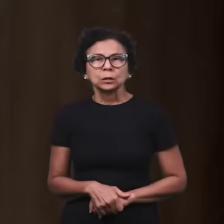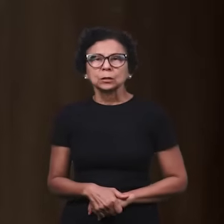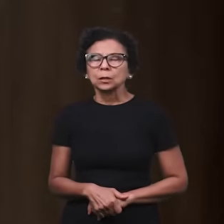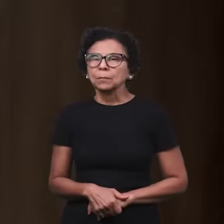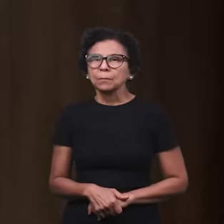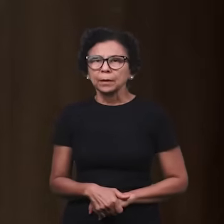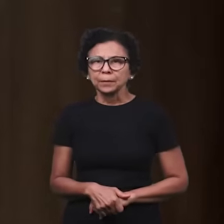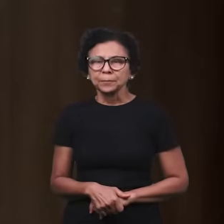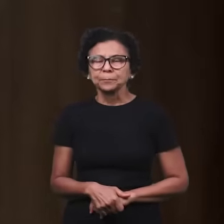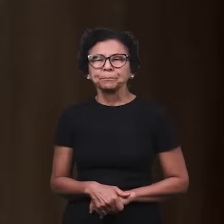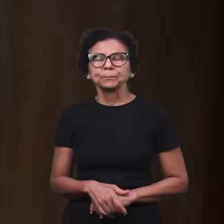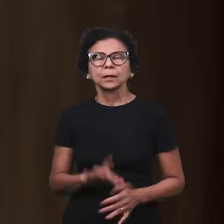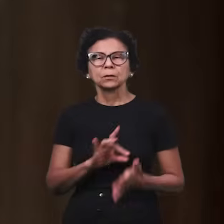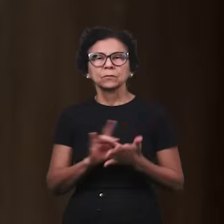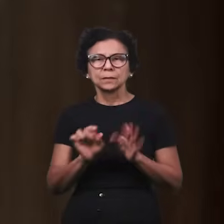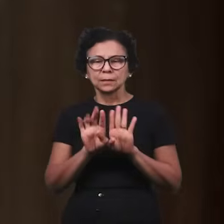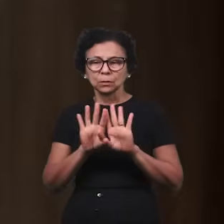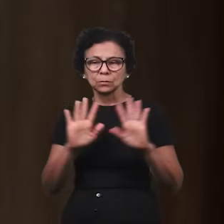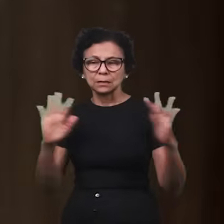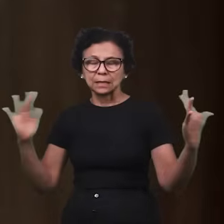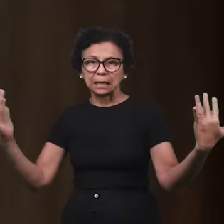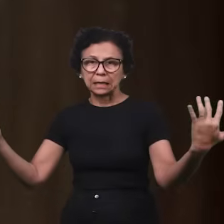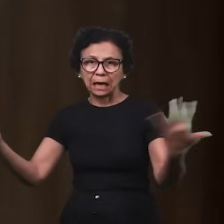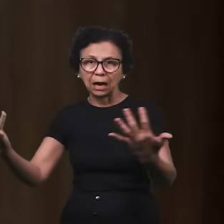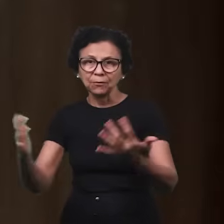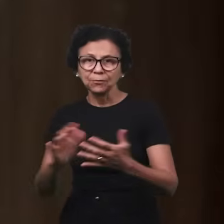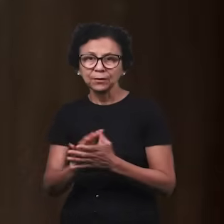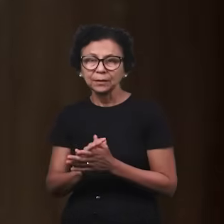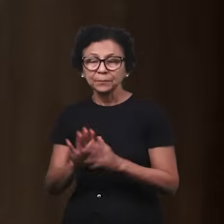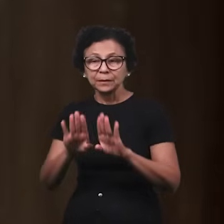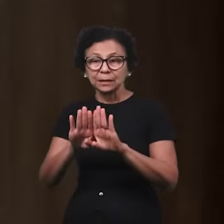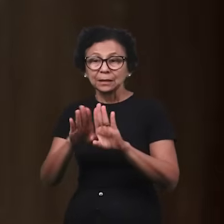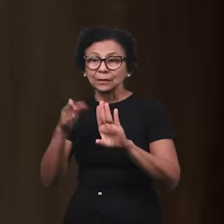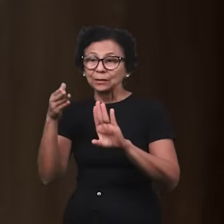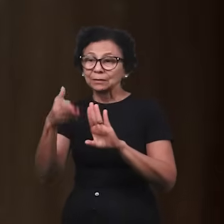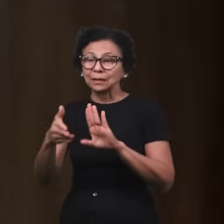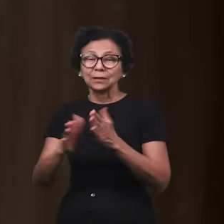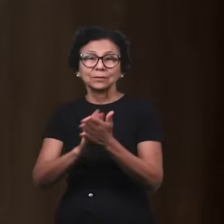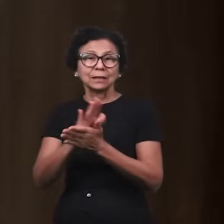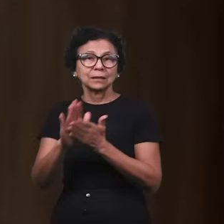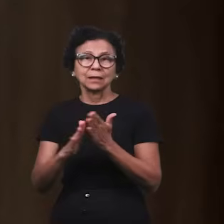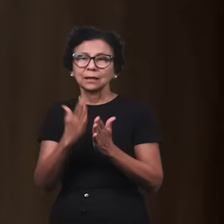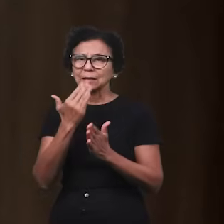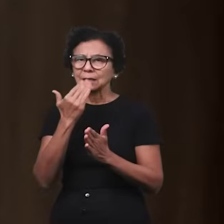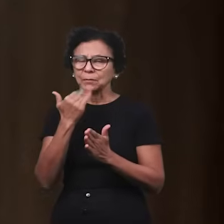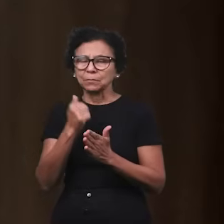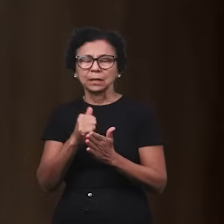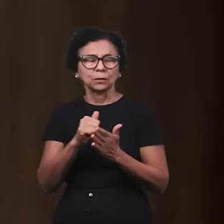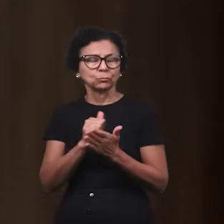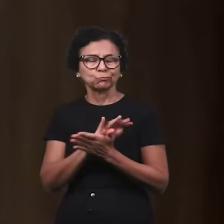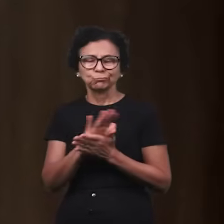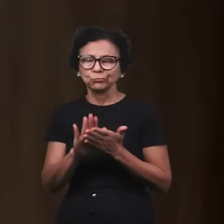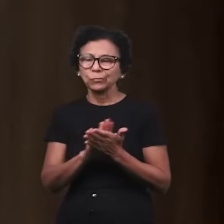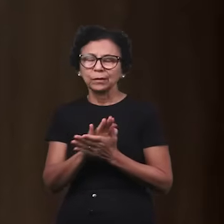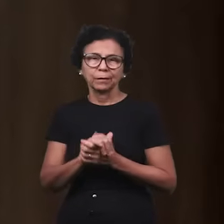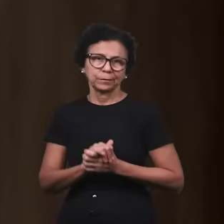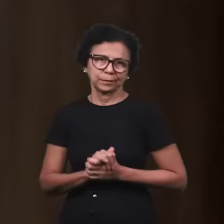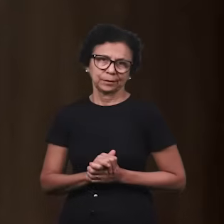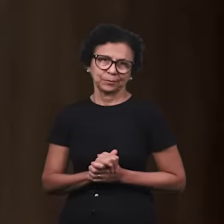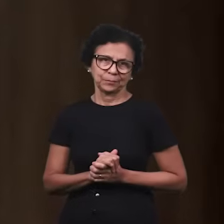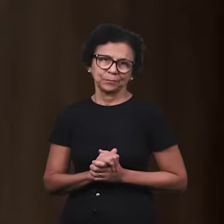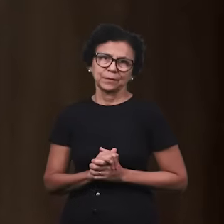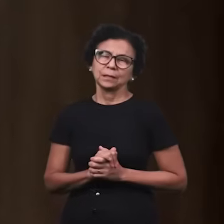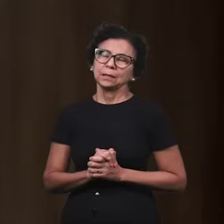de mantimento, de suprimento. Sim. Às vezes o cerco dava meses, porque a estratégia era de